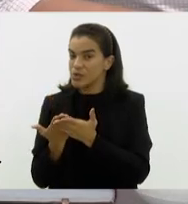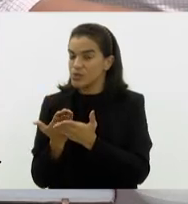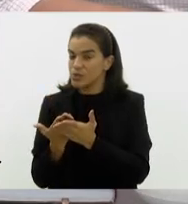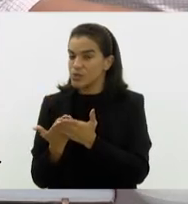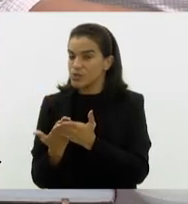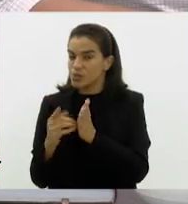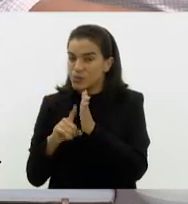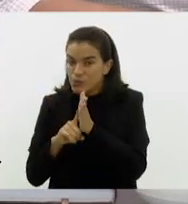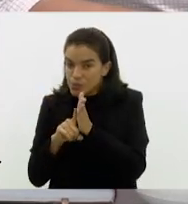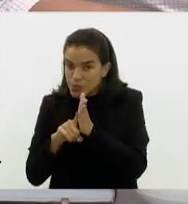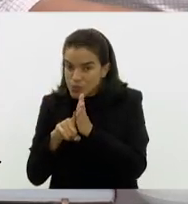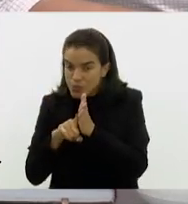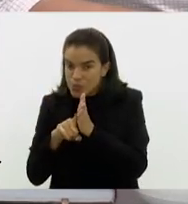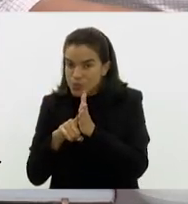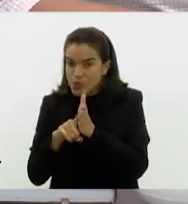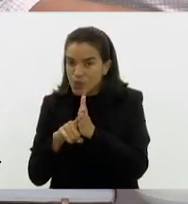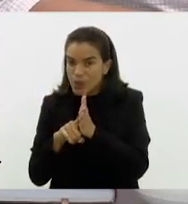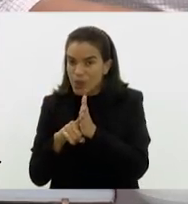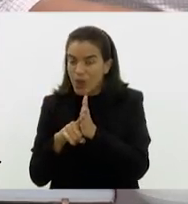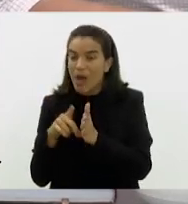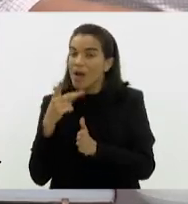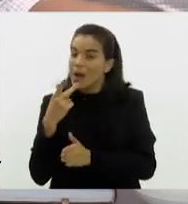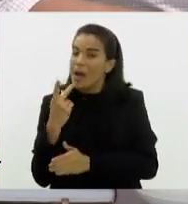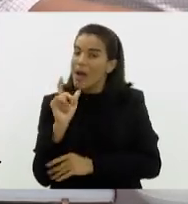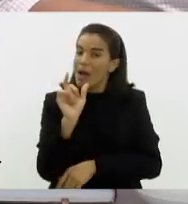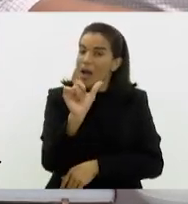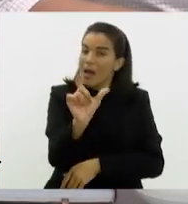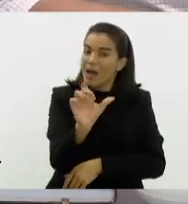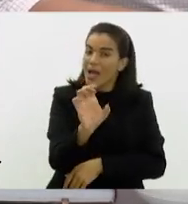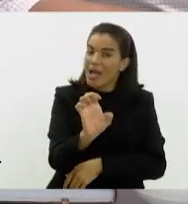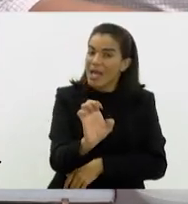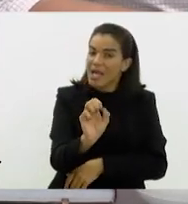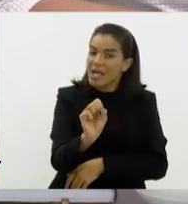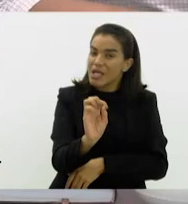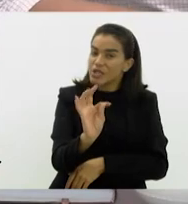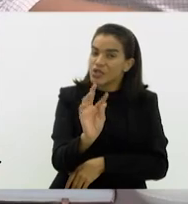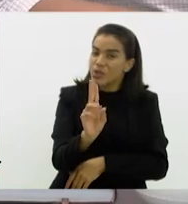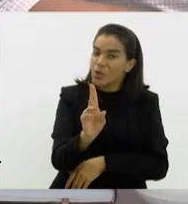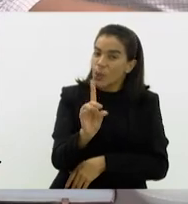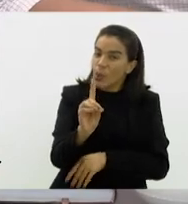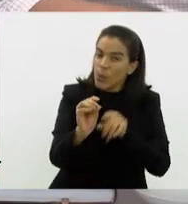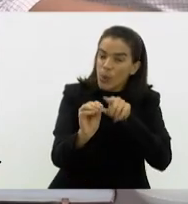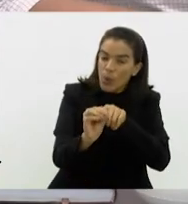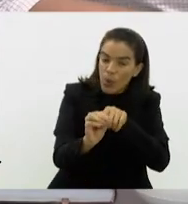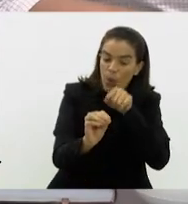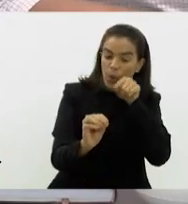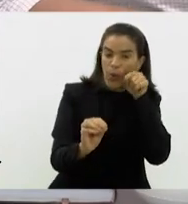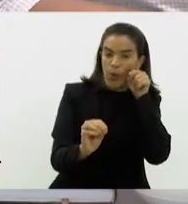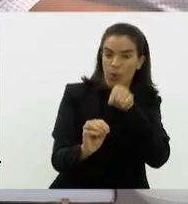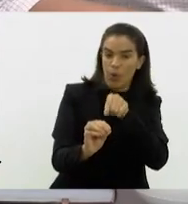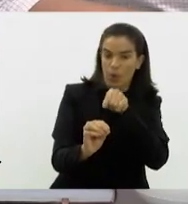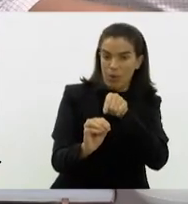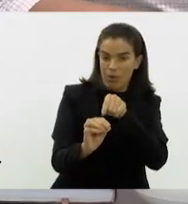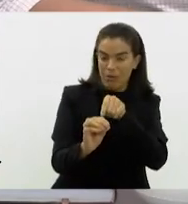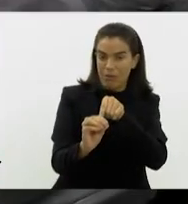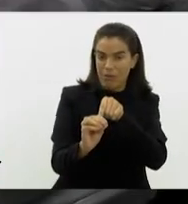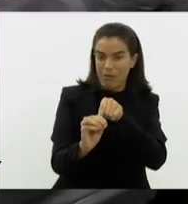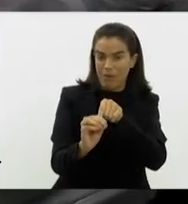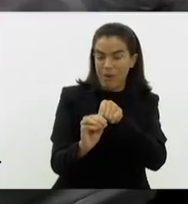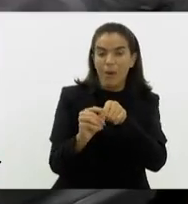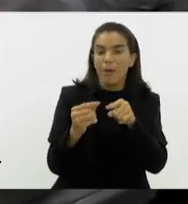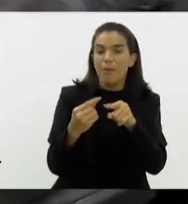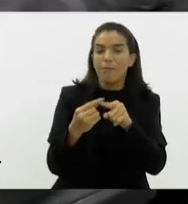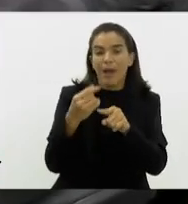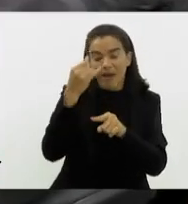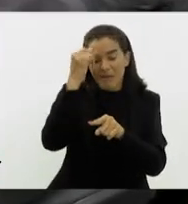eu acho que não tem problema. E a gente já botou estudo para que não fosse uma determinação. Exatamente. E aí estaria invadindo a competência.